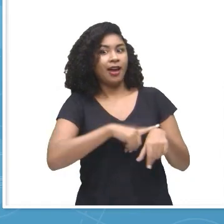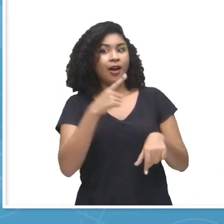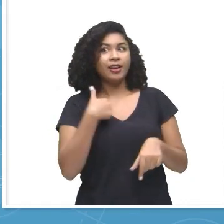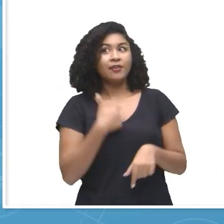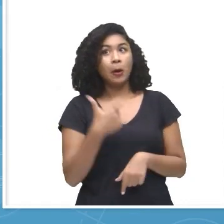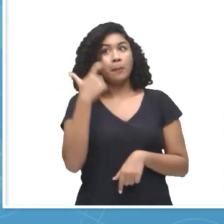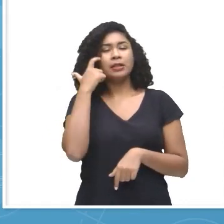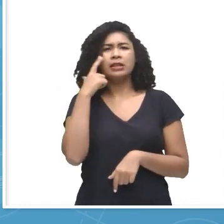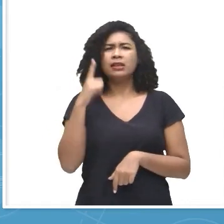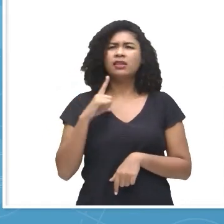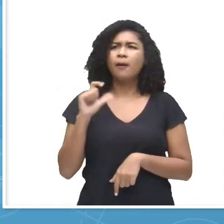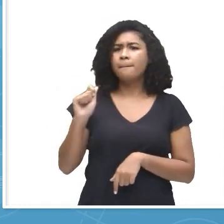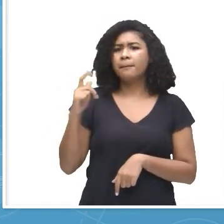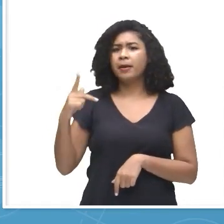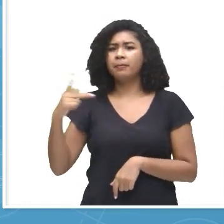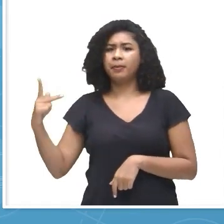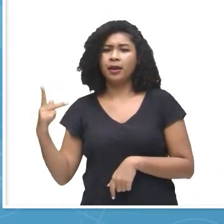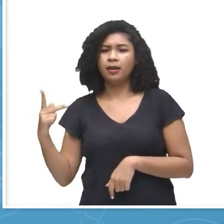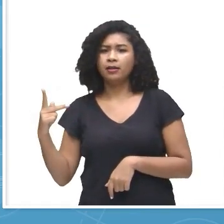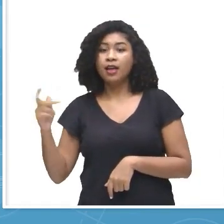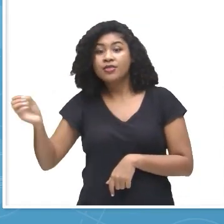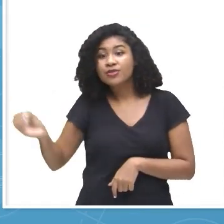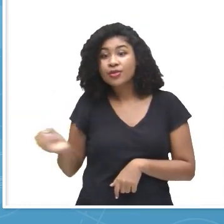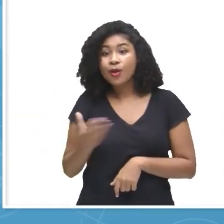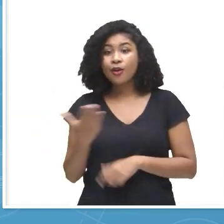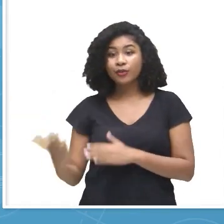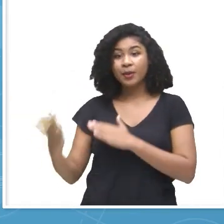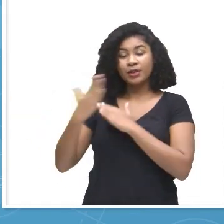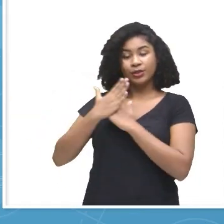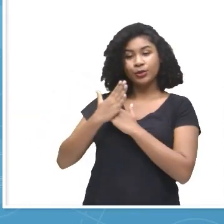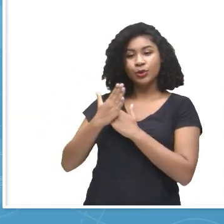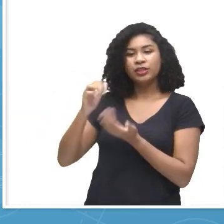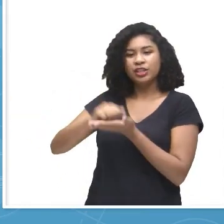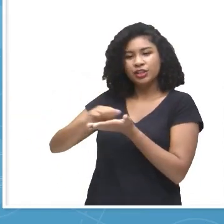tem um aplicativo novo que vai me ajudar a realizar as minhas